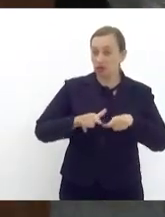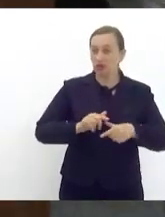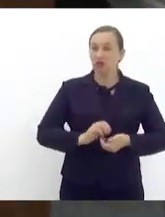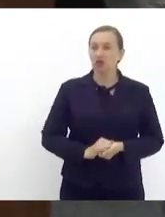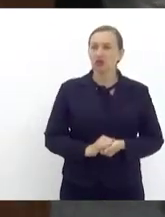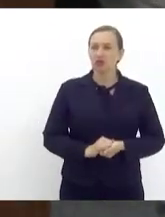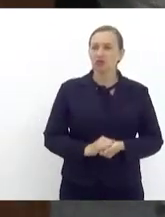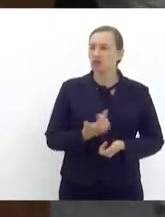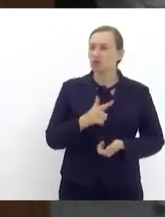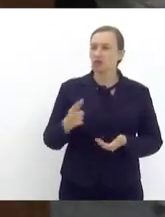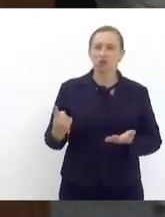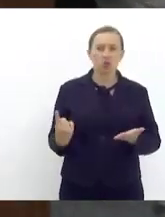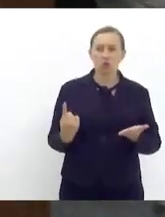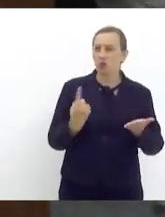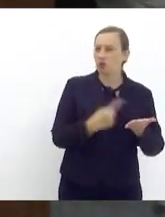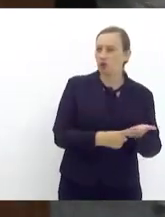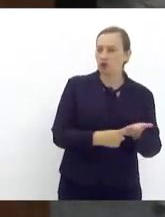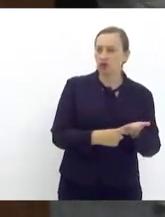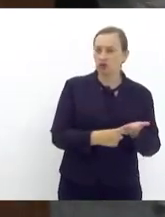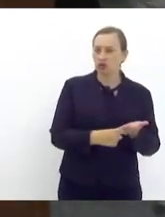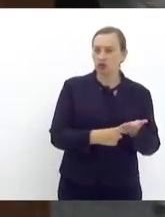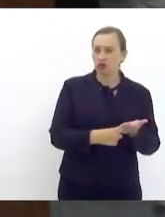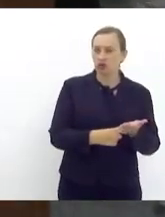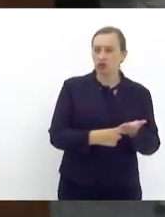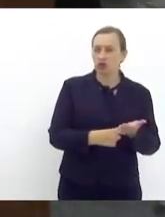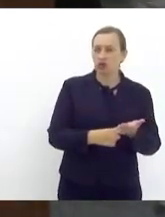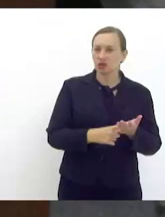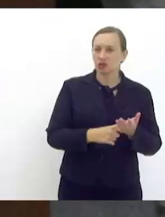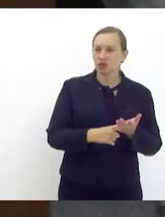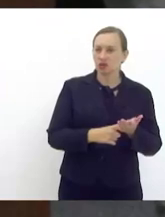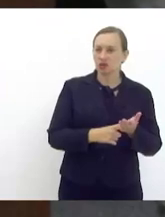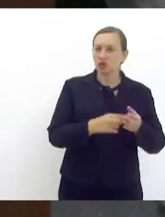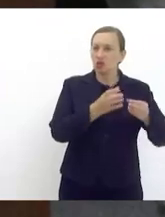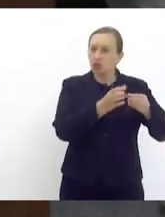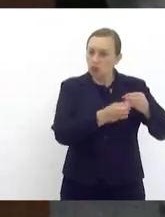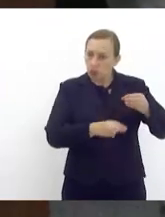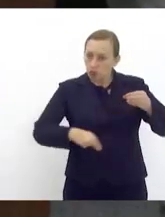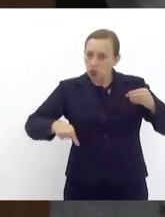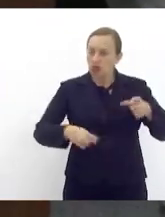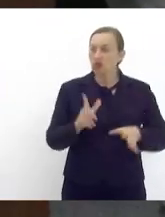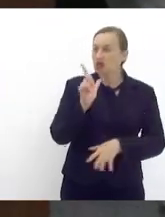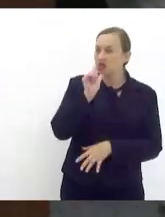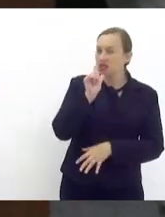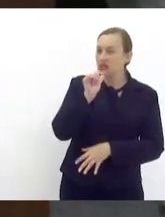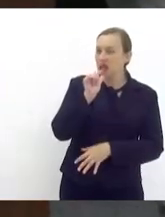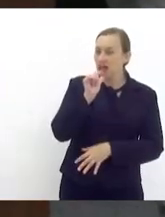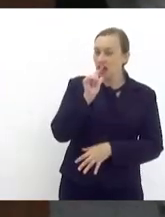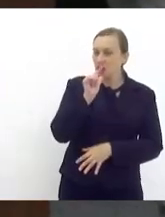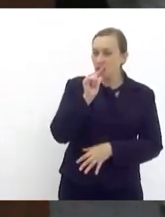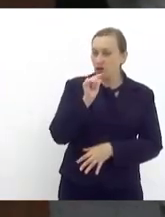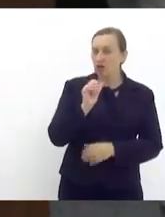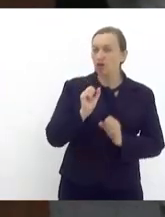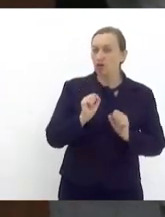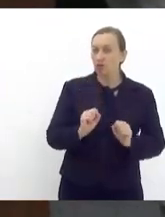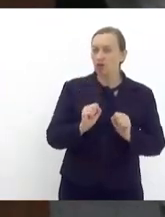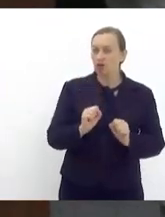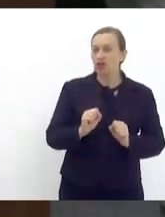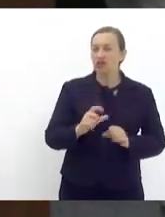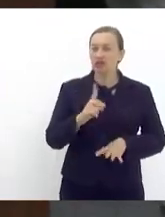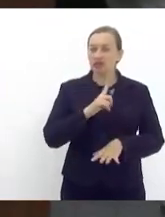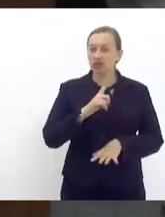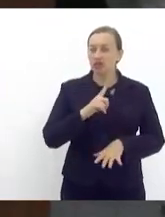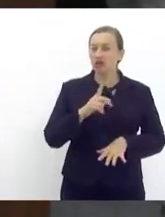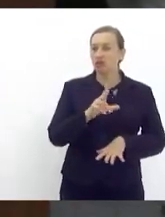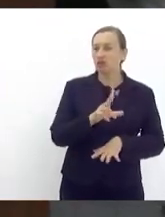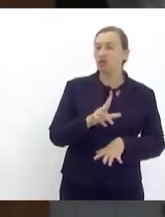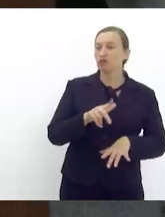compromisso com o fornecimento de água nas comunidades mais desassistidas pelo poder público, pudessem explorar esses serviços.